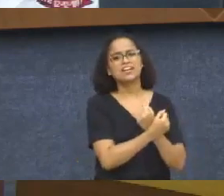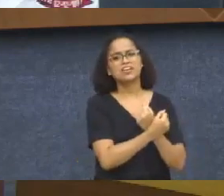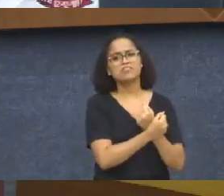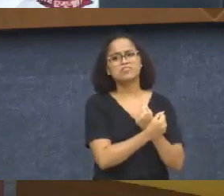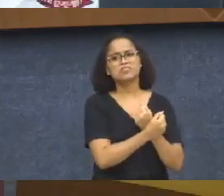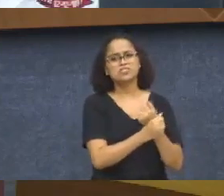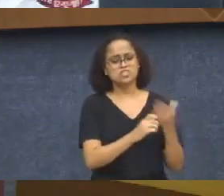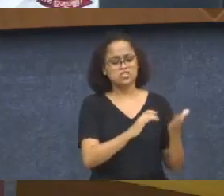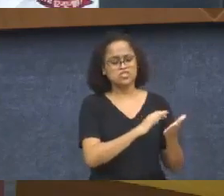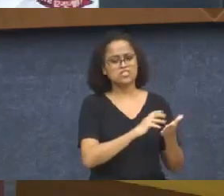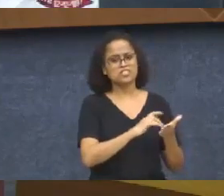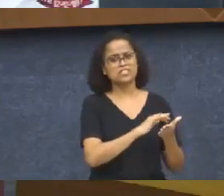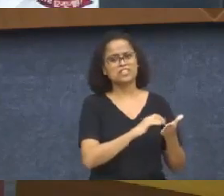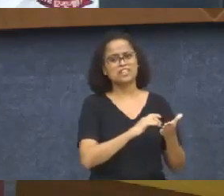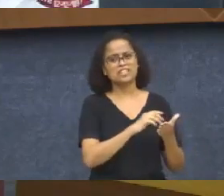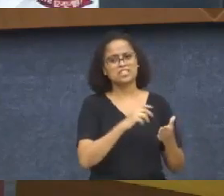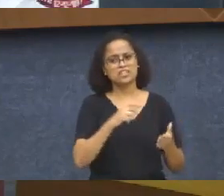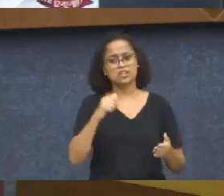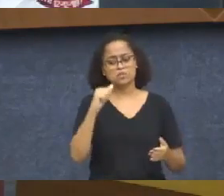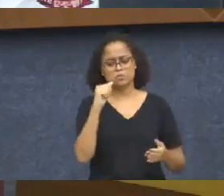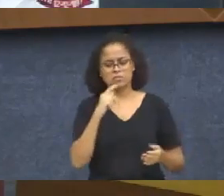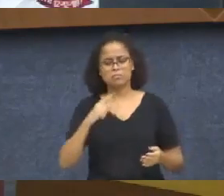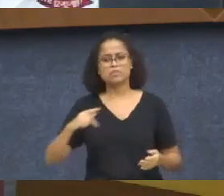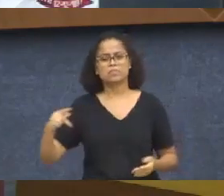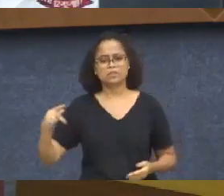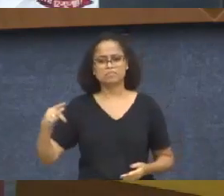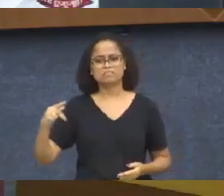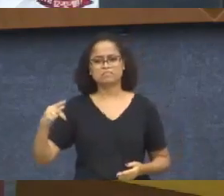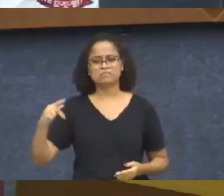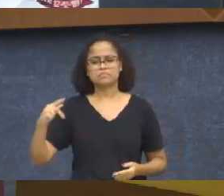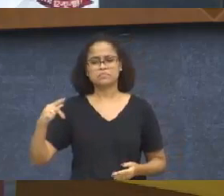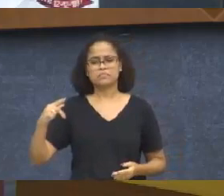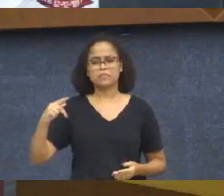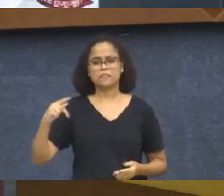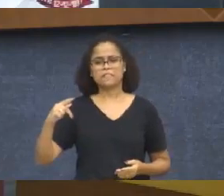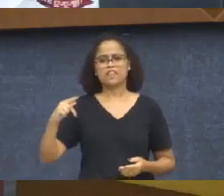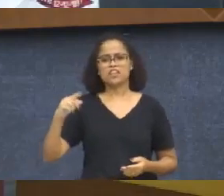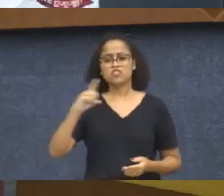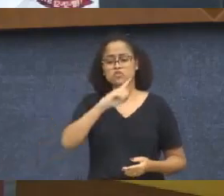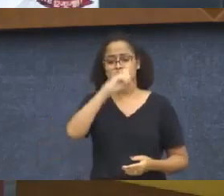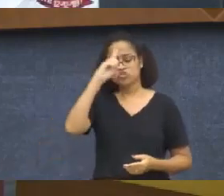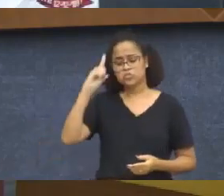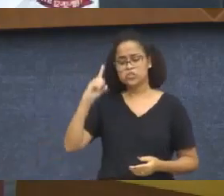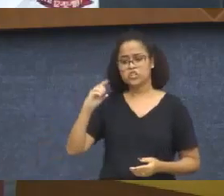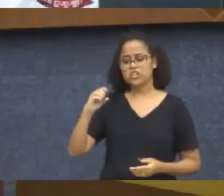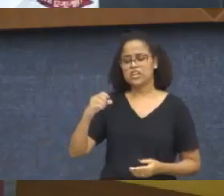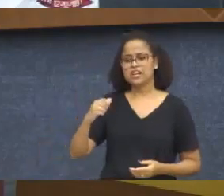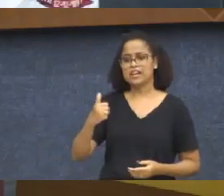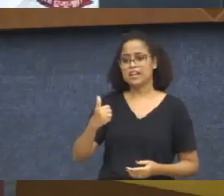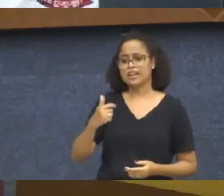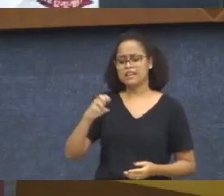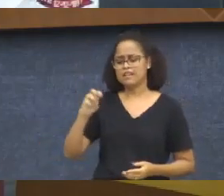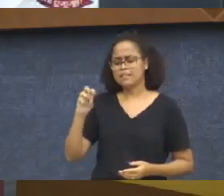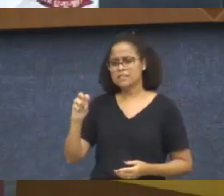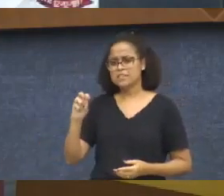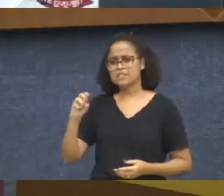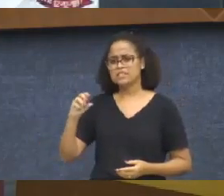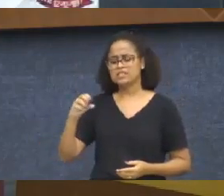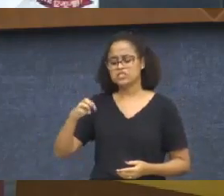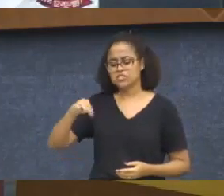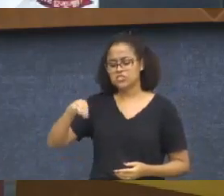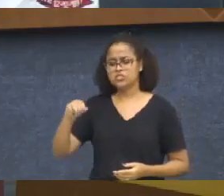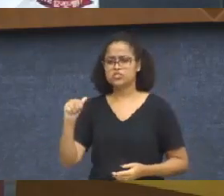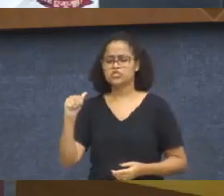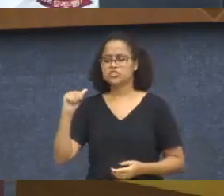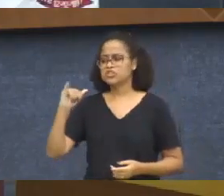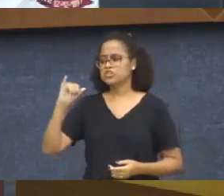digitais dessa plataforma. Então, no dia 15/5, iremos sim firmes